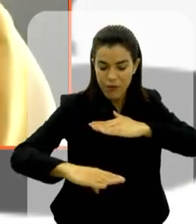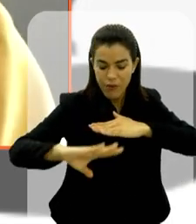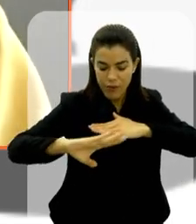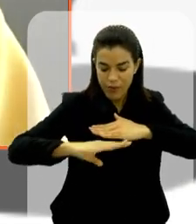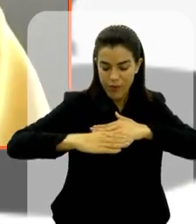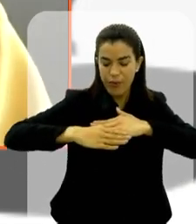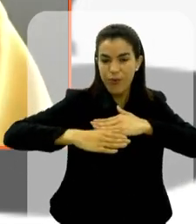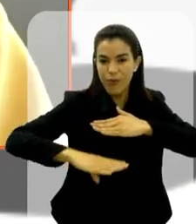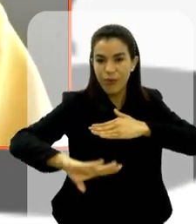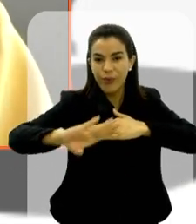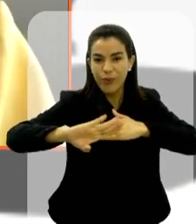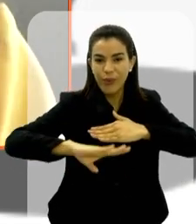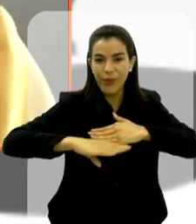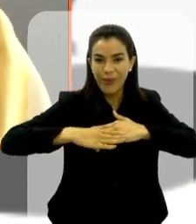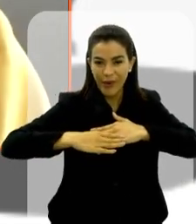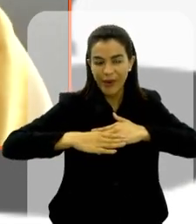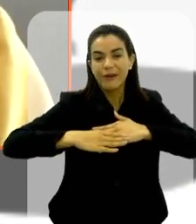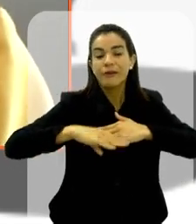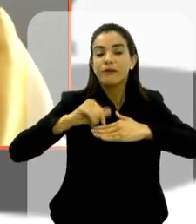sempre